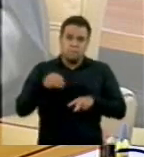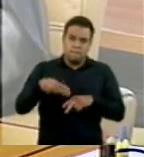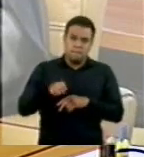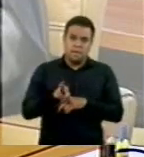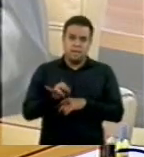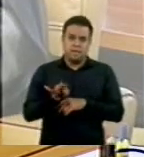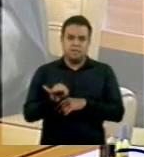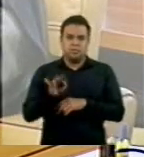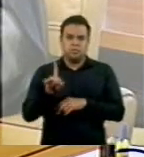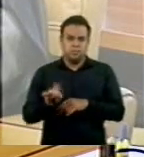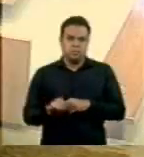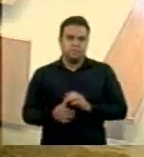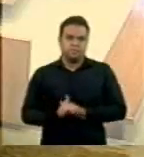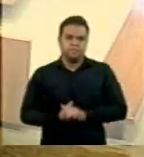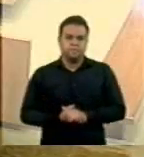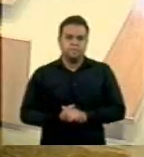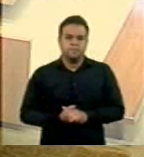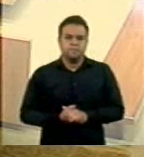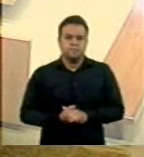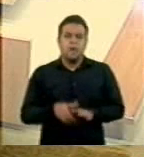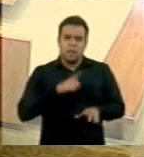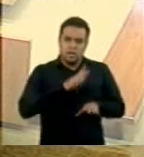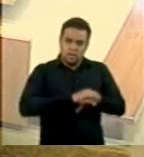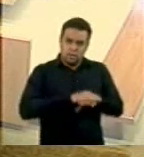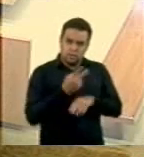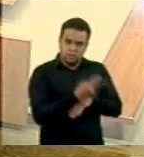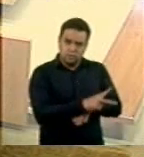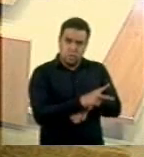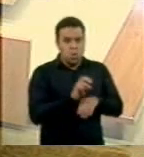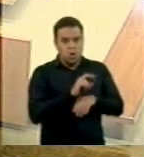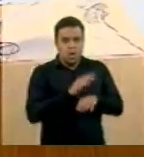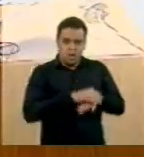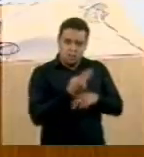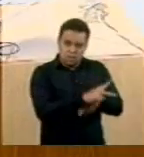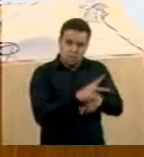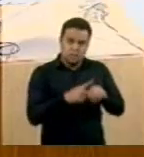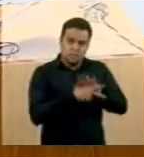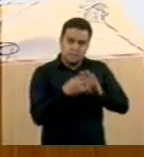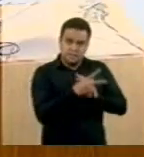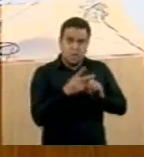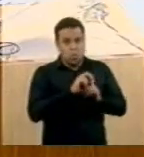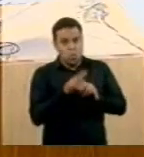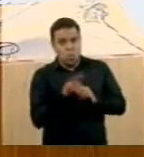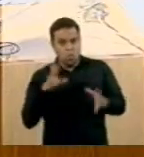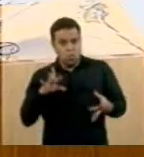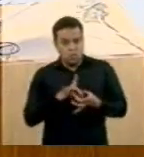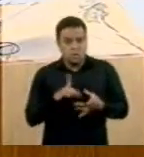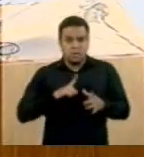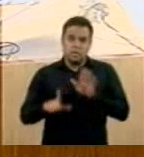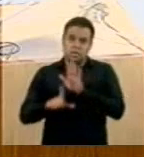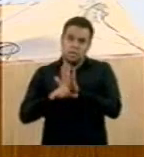o ato atacado tem autonomia ou está vinculado à lei, a decreto? Entendo que o ato atacado